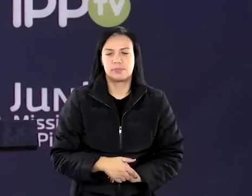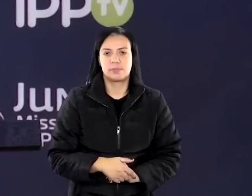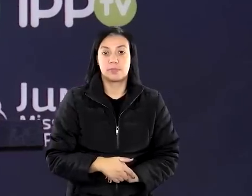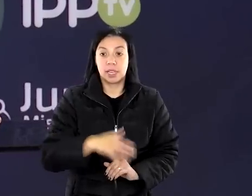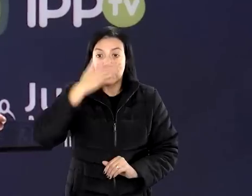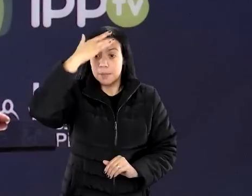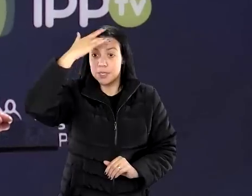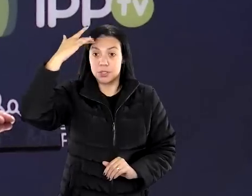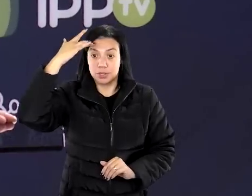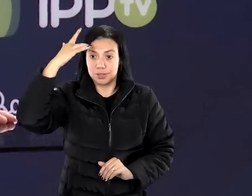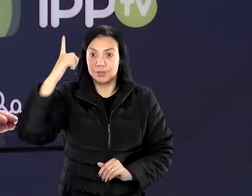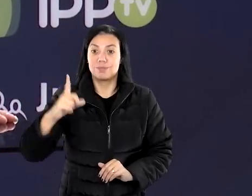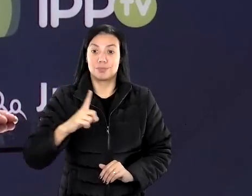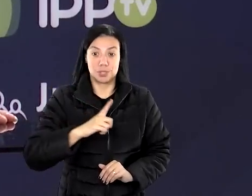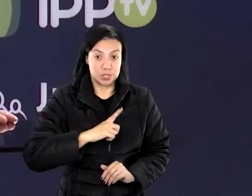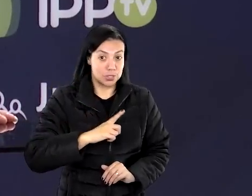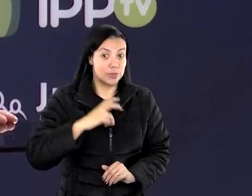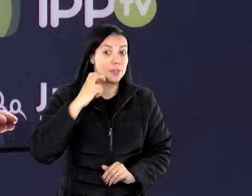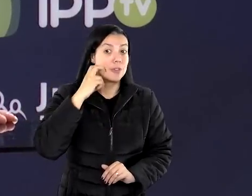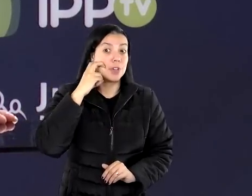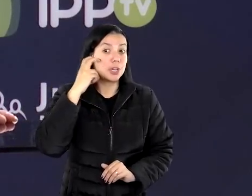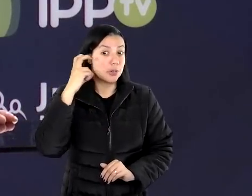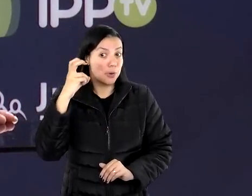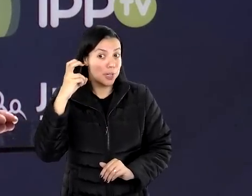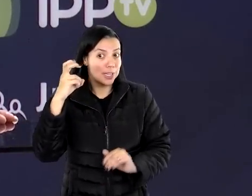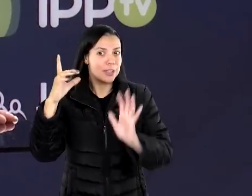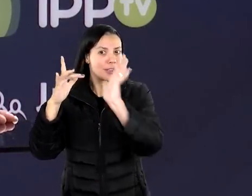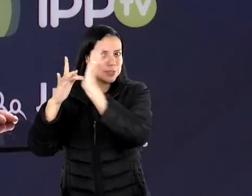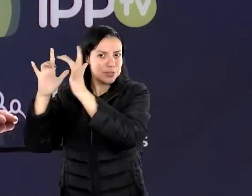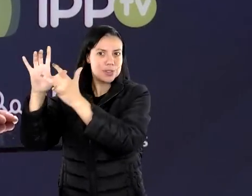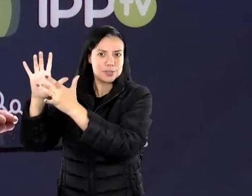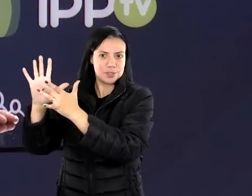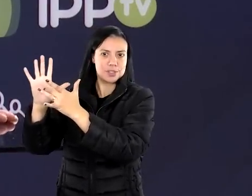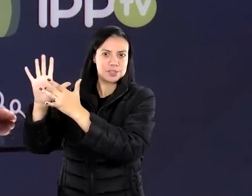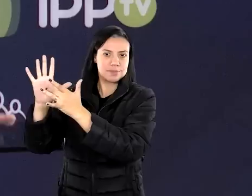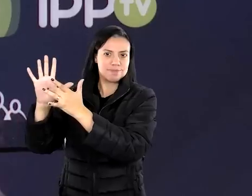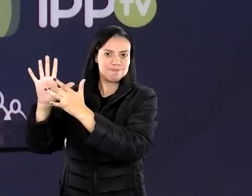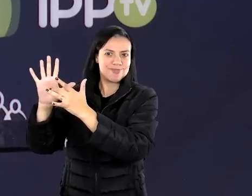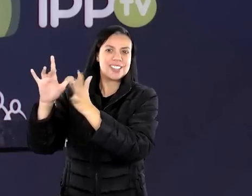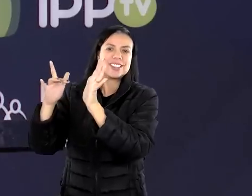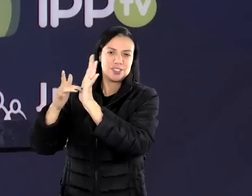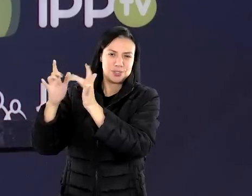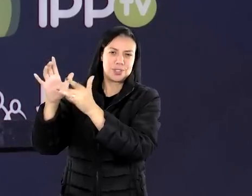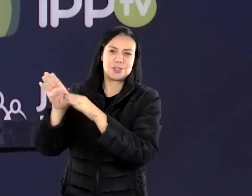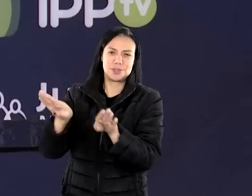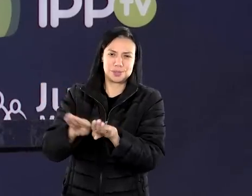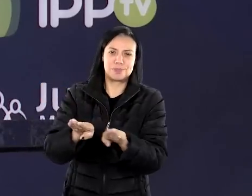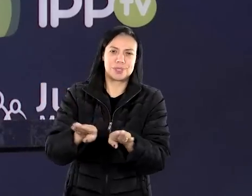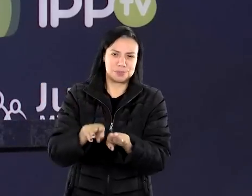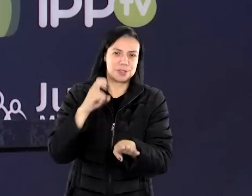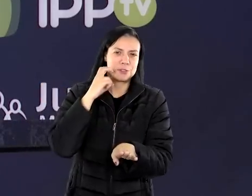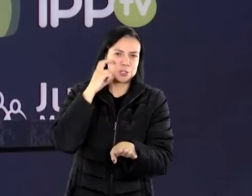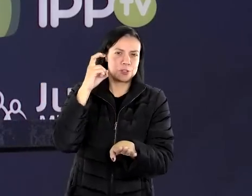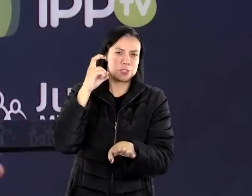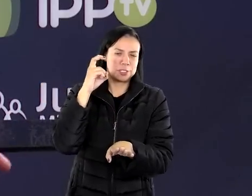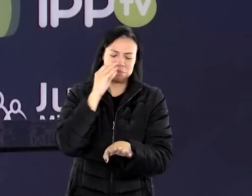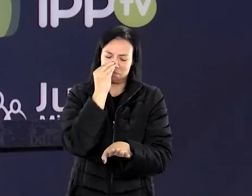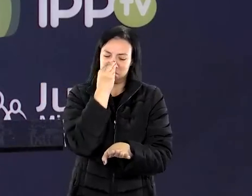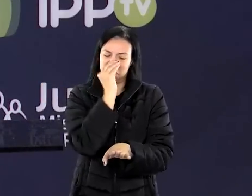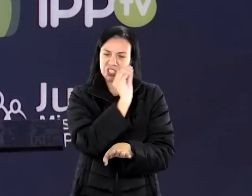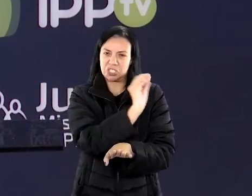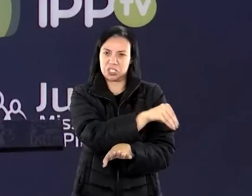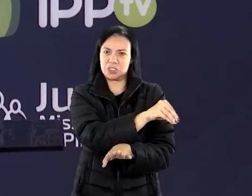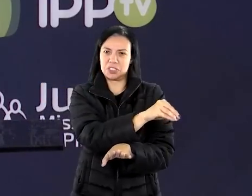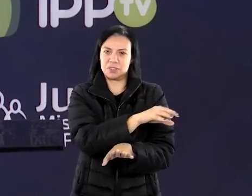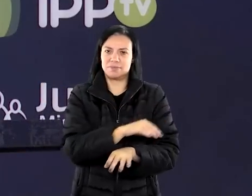Aquele que se envergonhar de Cristo, Cristo se envergonhará dele. Quero desafiar